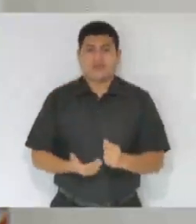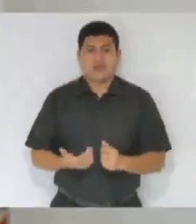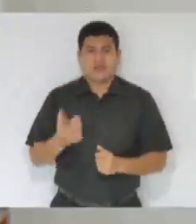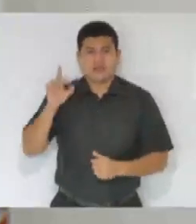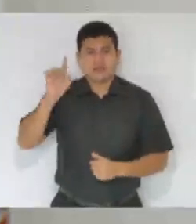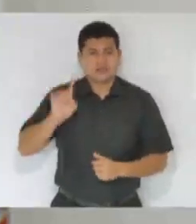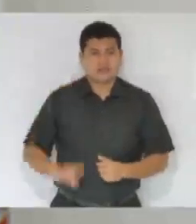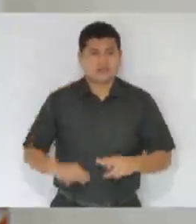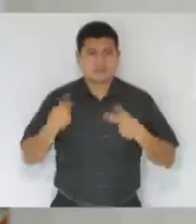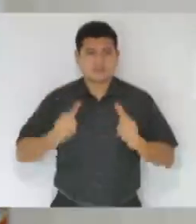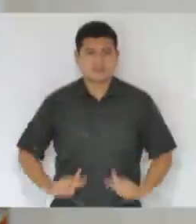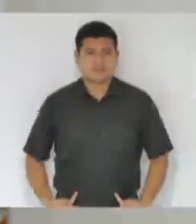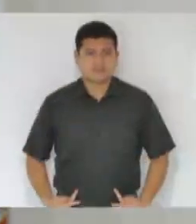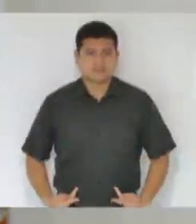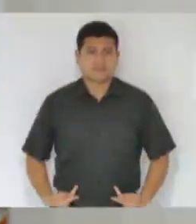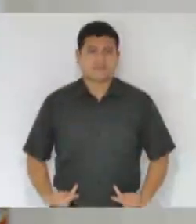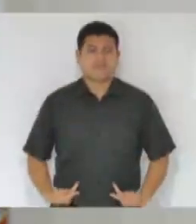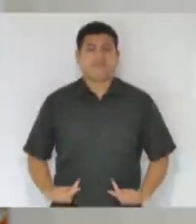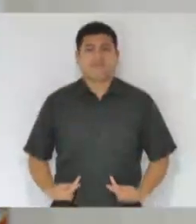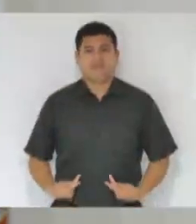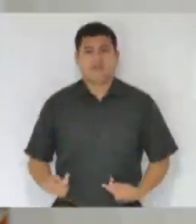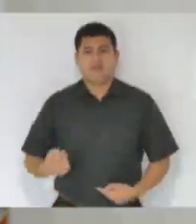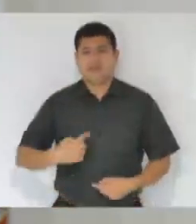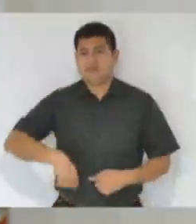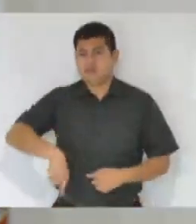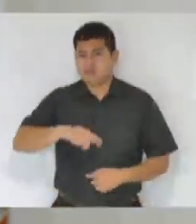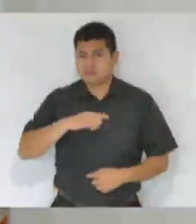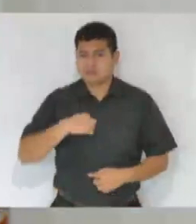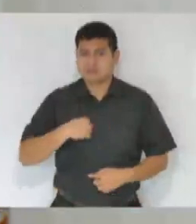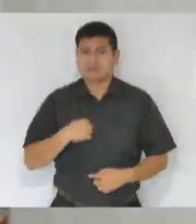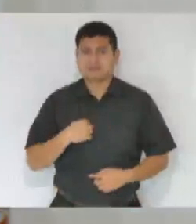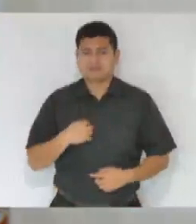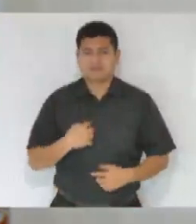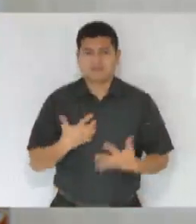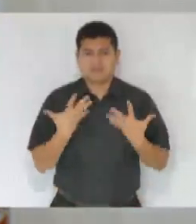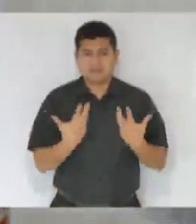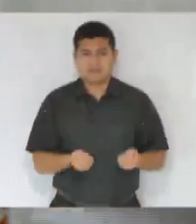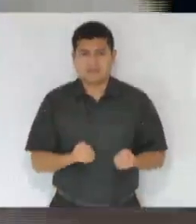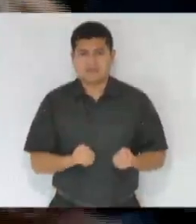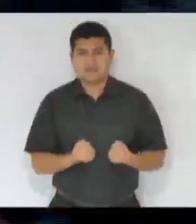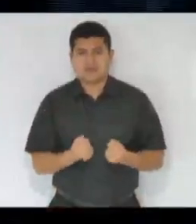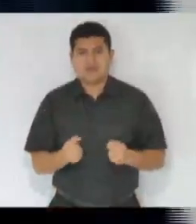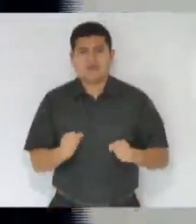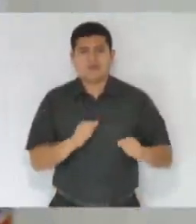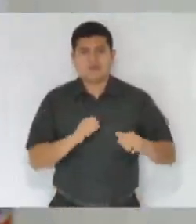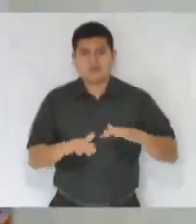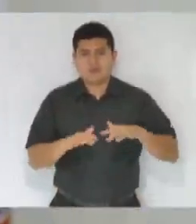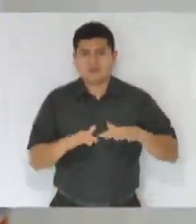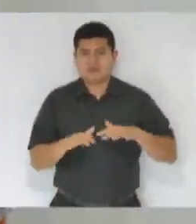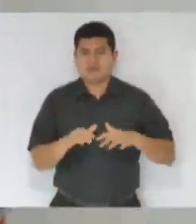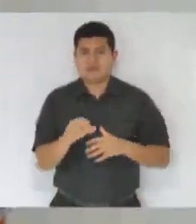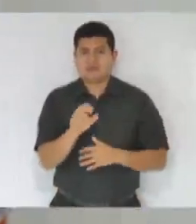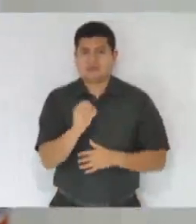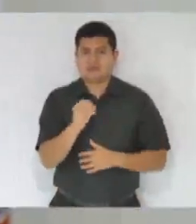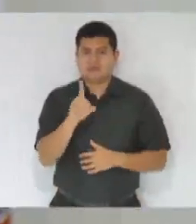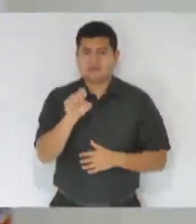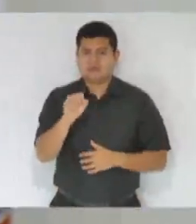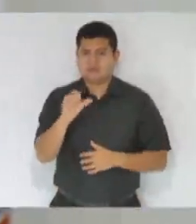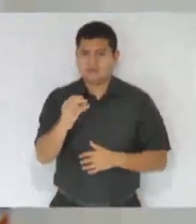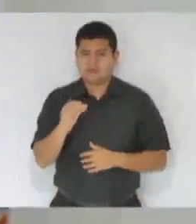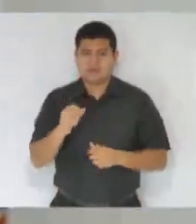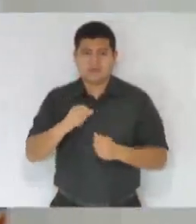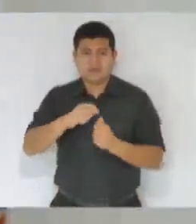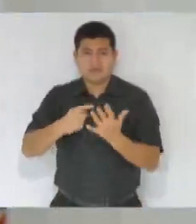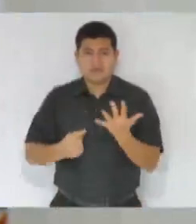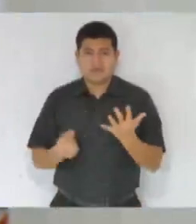humana. Nós acolhemos o movimento ODS, os 17 objetivos, e damos ouvidos a todas